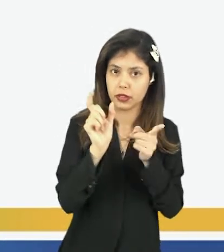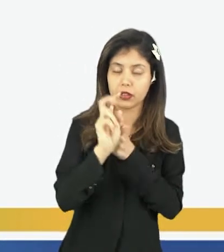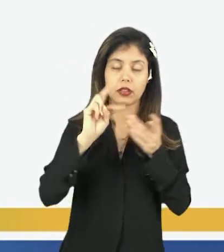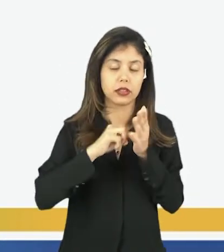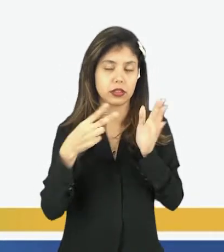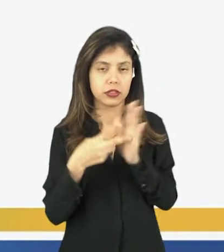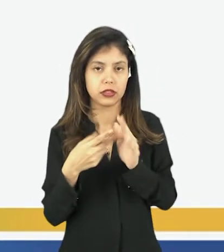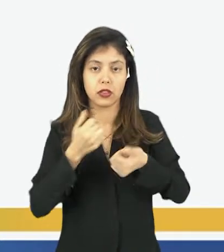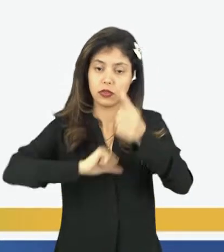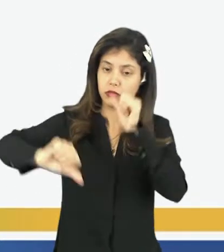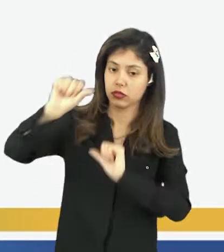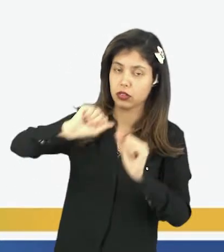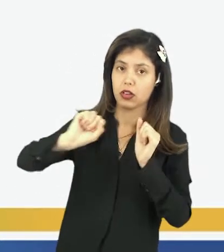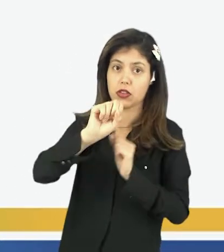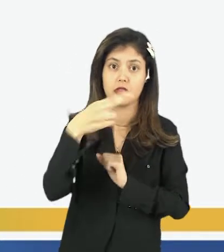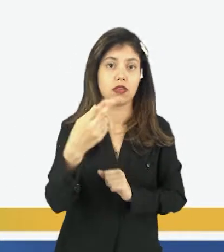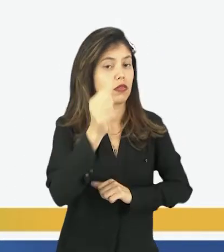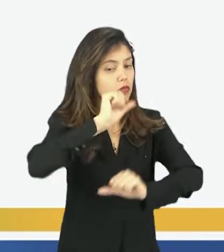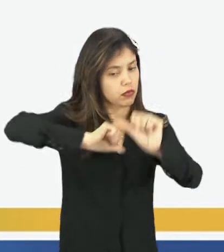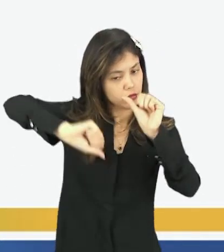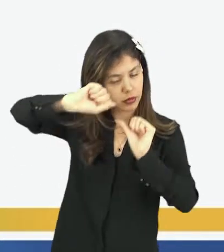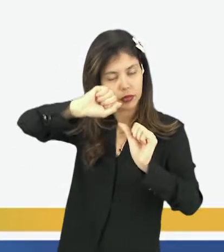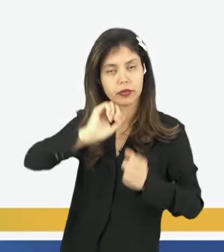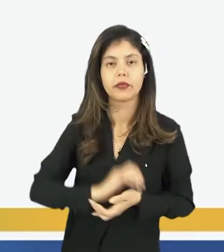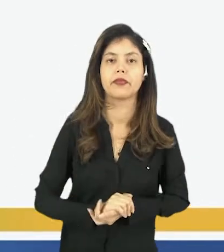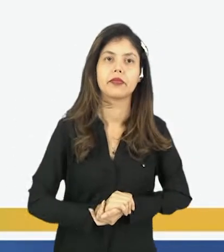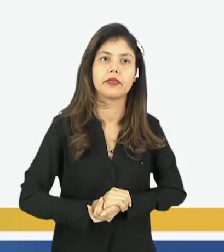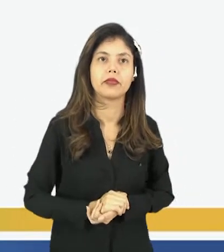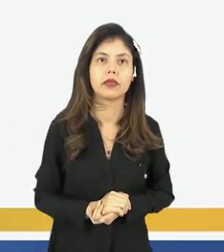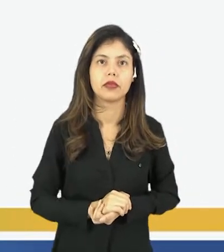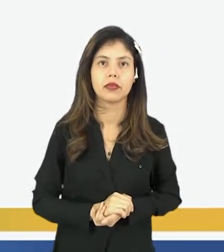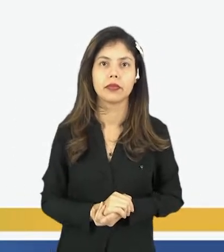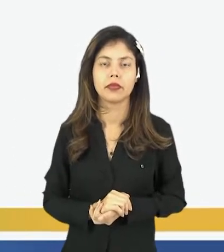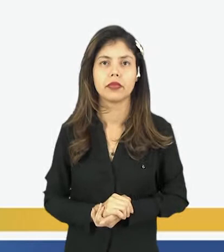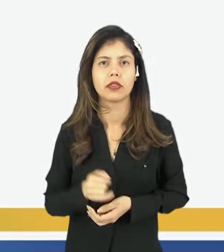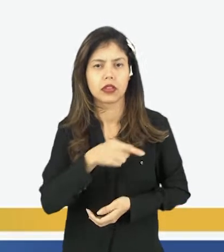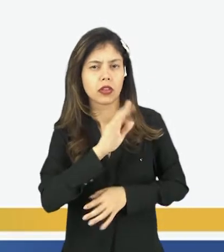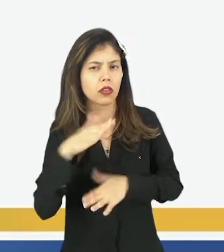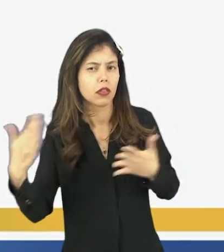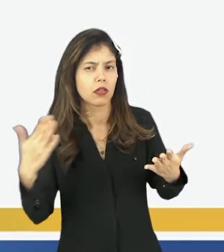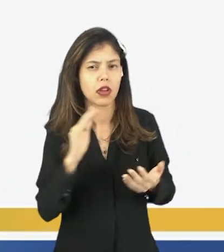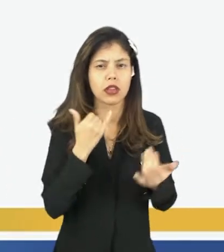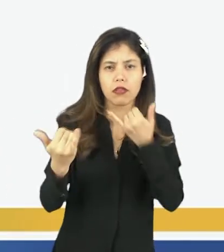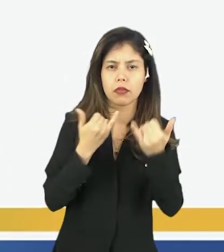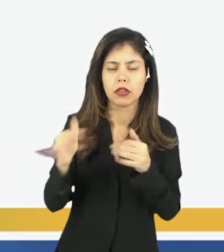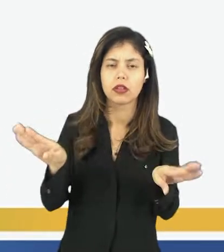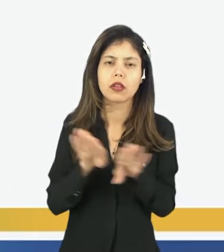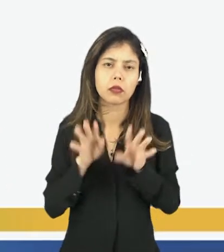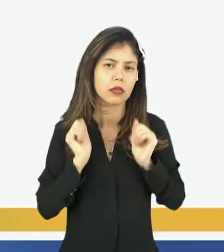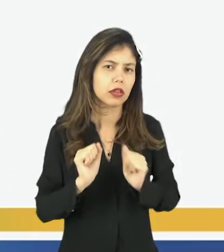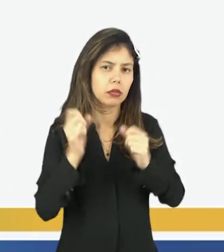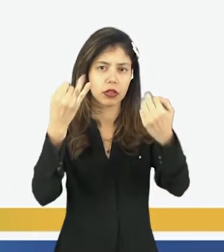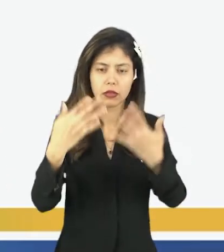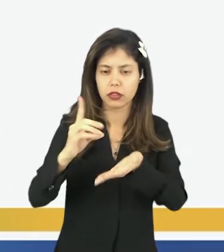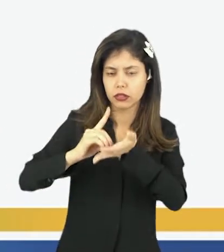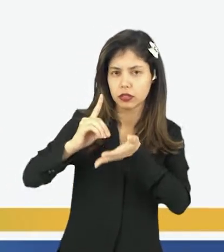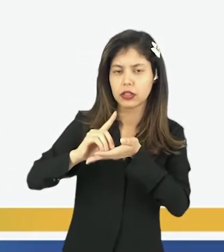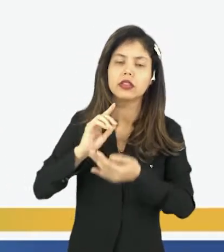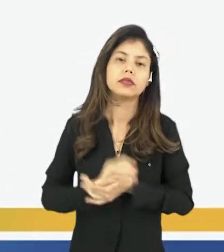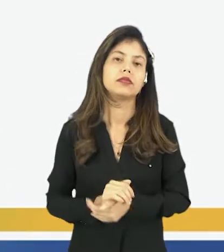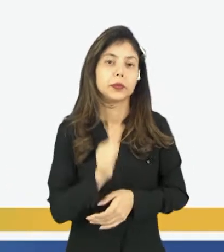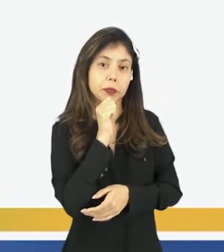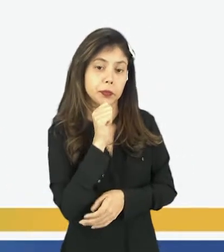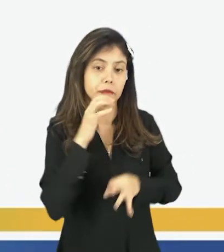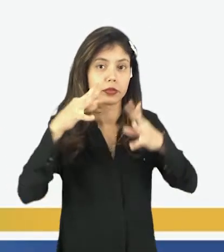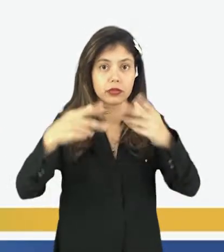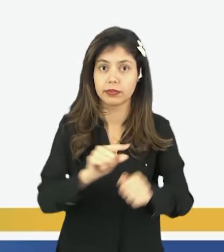significado contrário ou oposto. Você viu quanta informação podemos aprender com o dicionário? Mas isso ainda